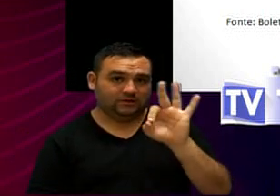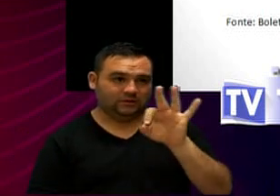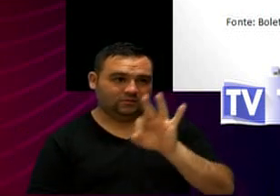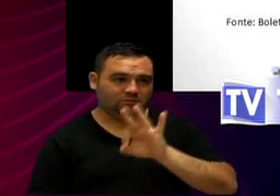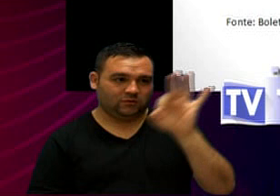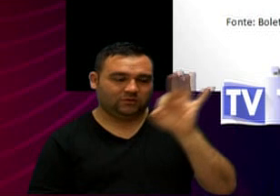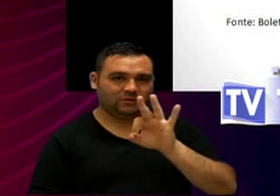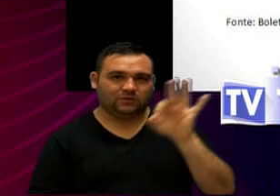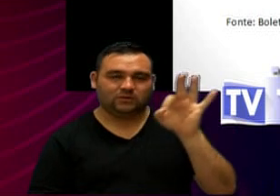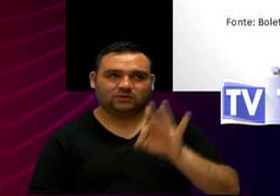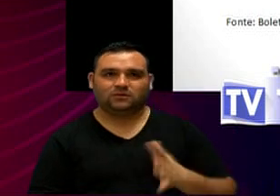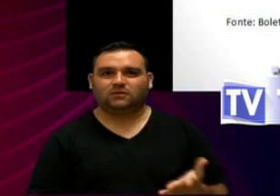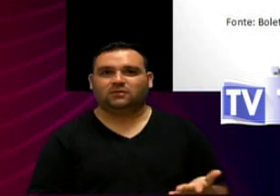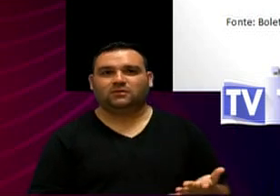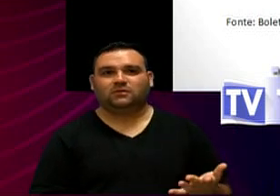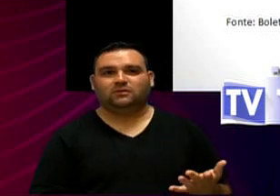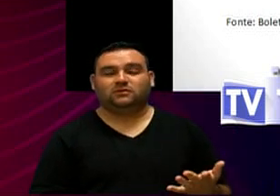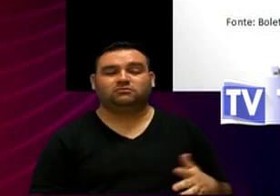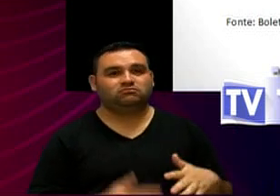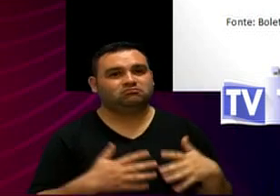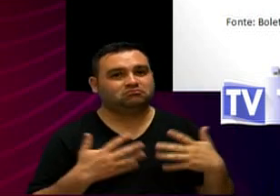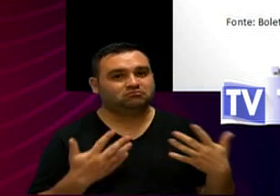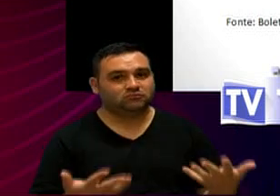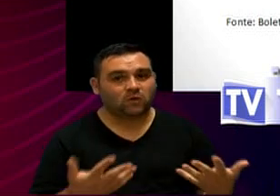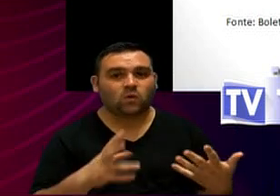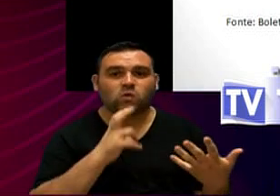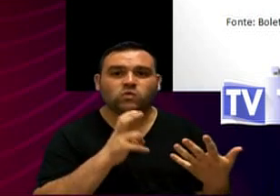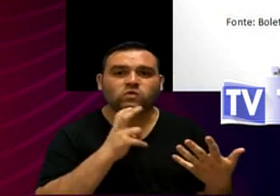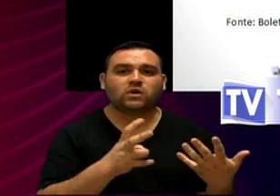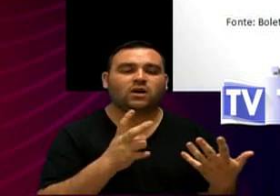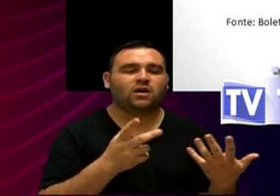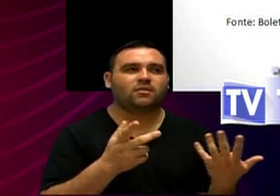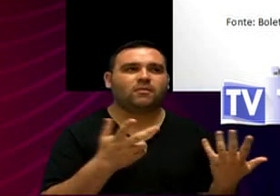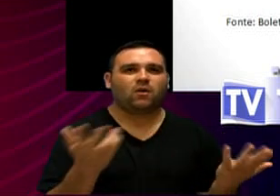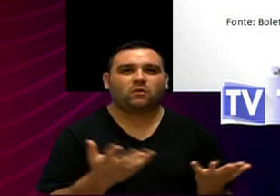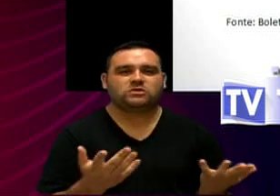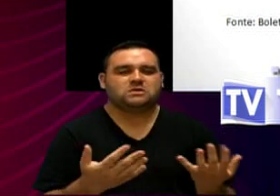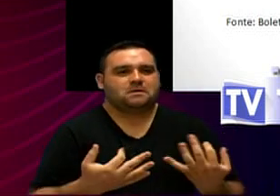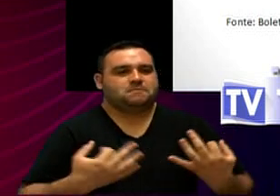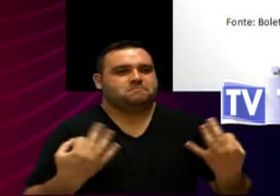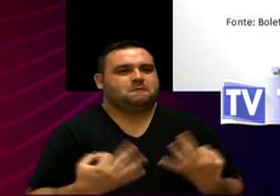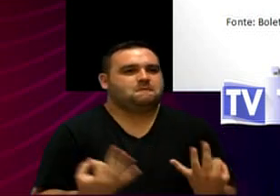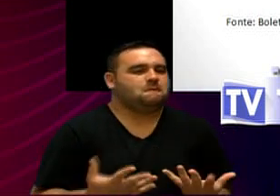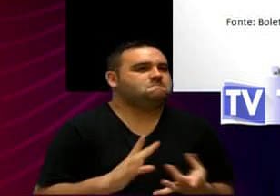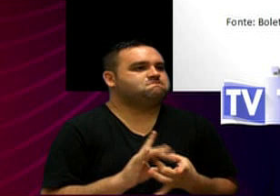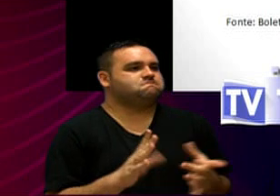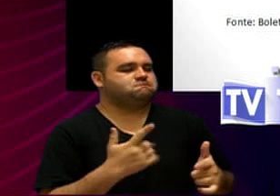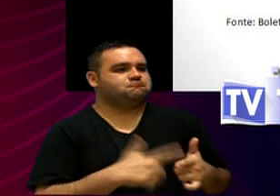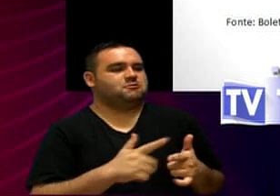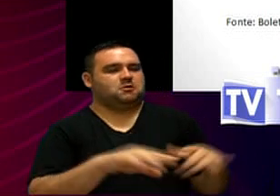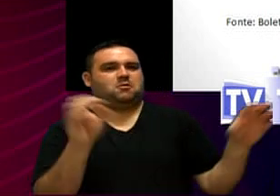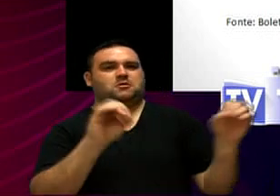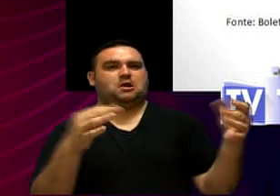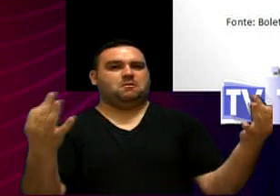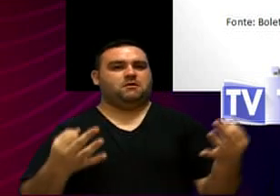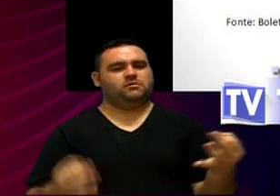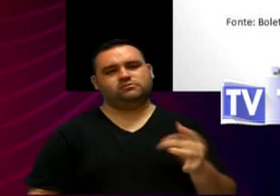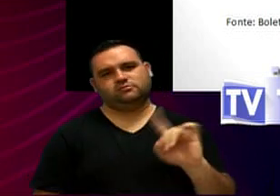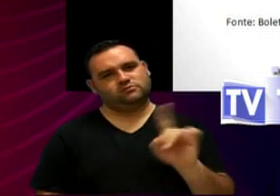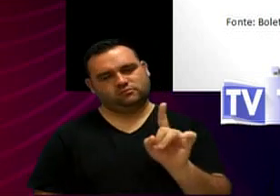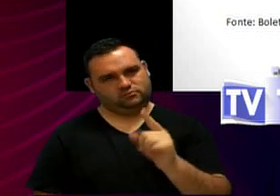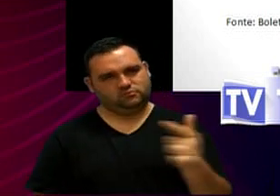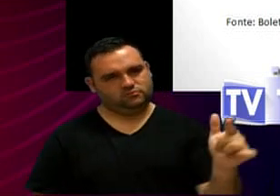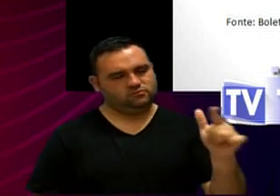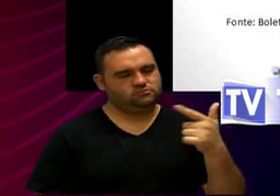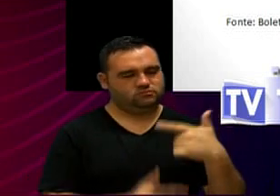10 por 100 mil. Então, Sorocaba, longe de ser livre de qualquer tipo de problema relacionado à